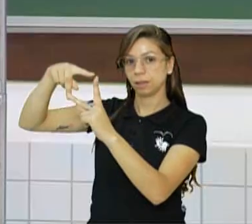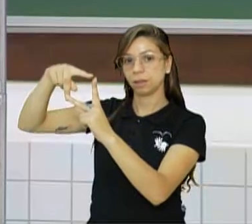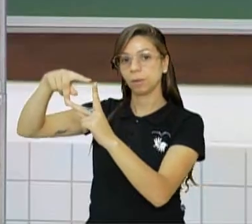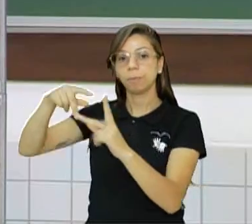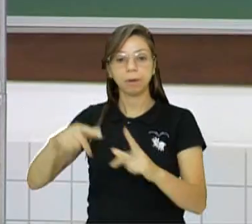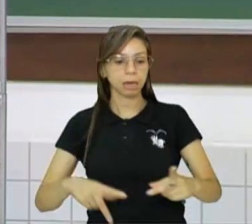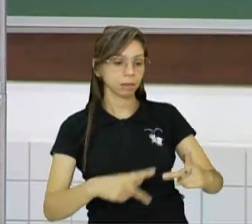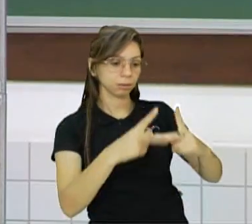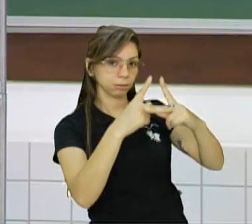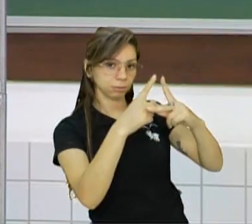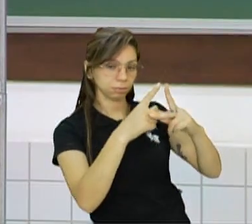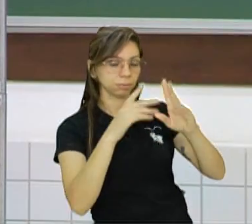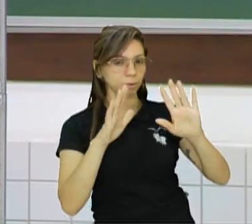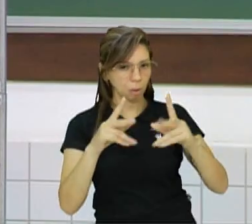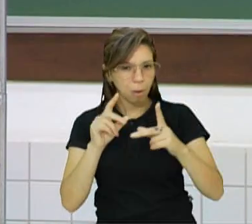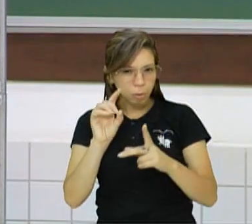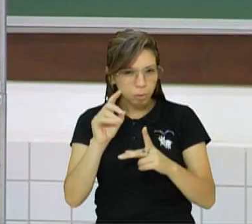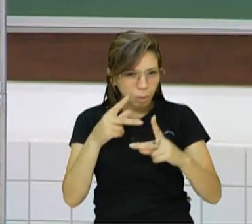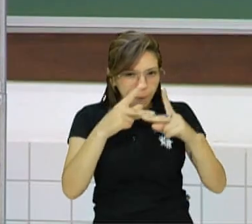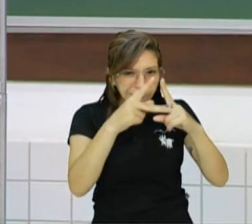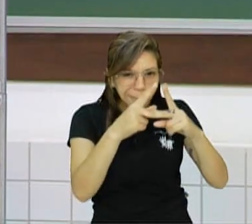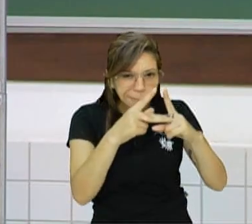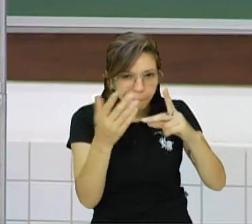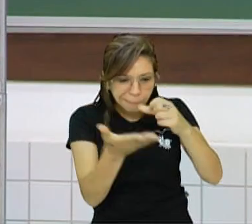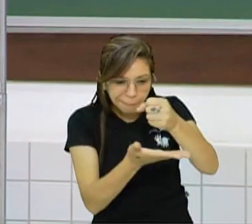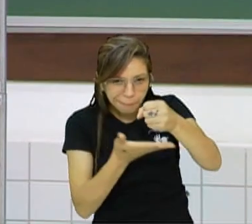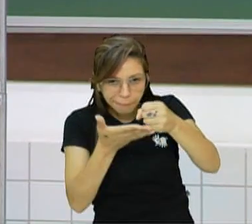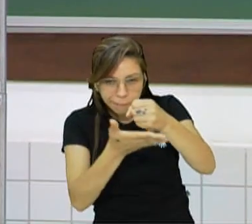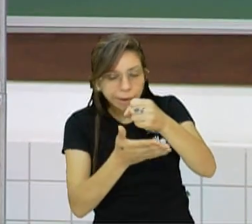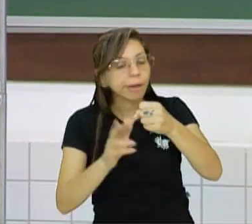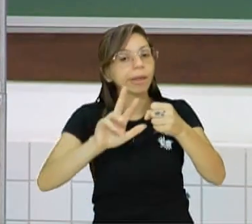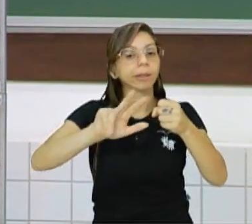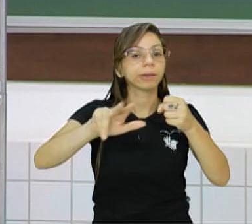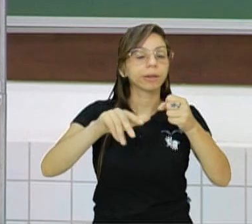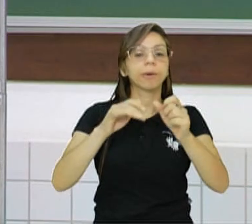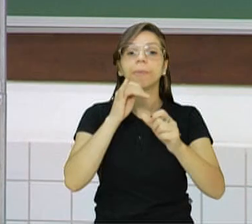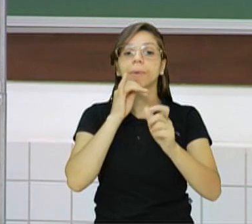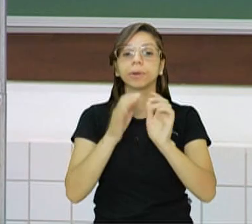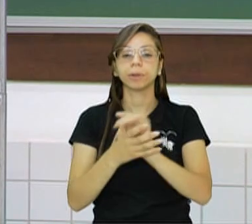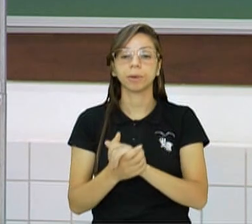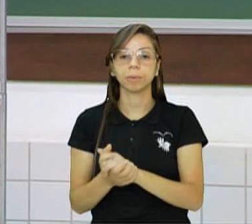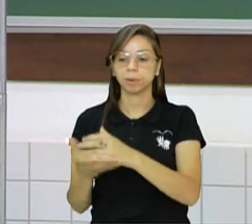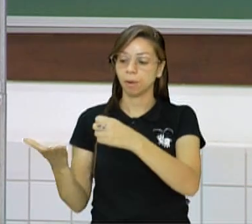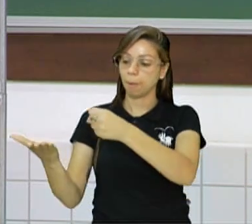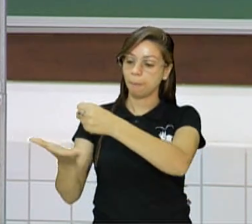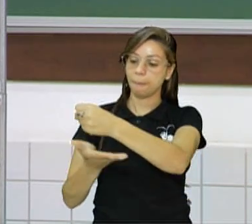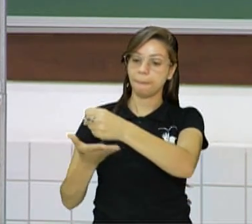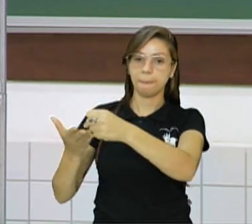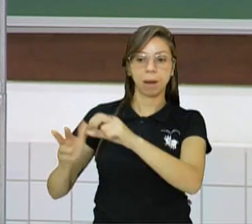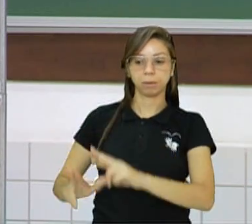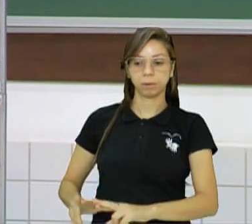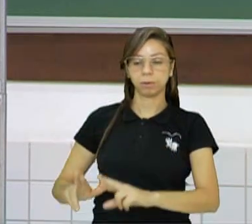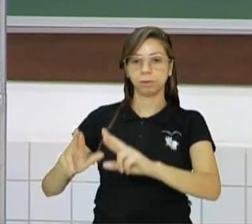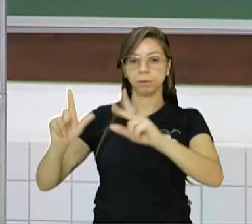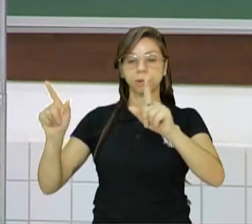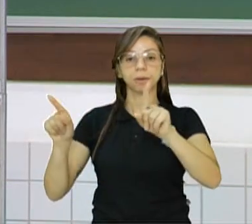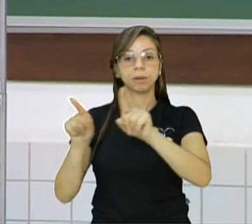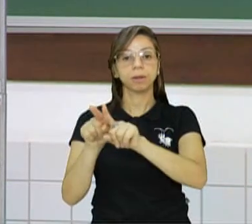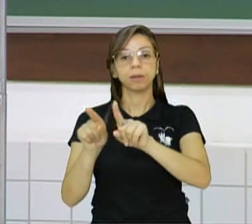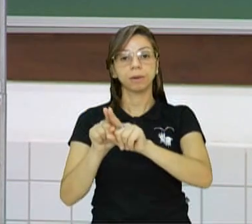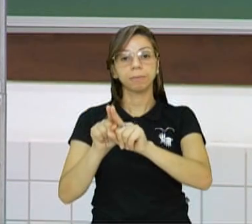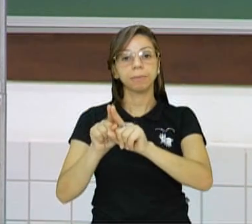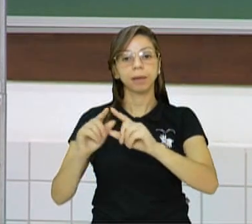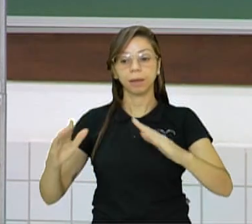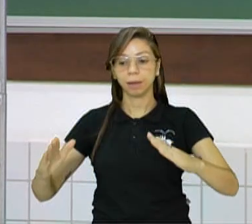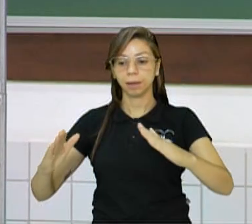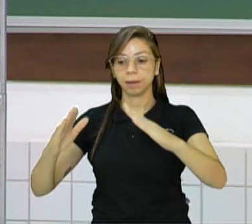outra? Só a base? Não. Se eu mudo a base da minha pirâmide, eu vou mudar a quantidade de faces que tem